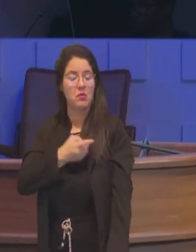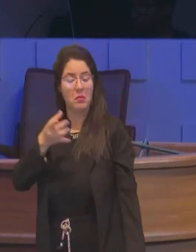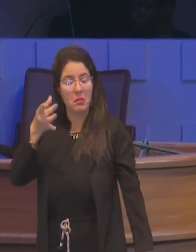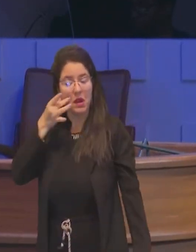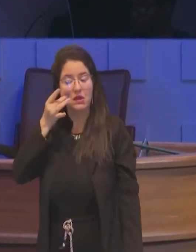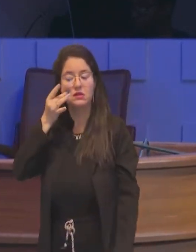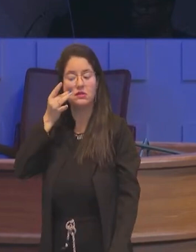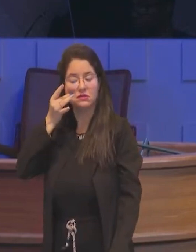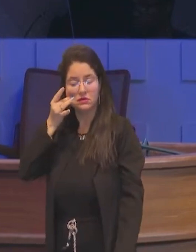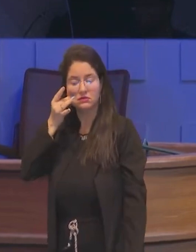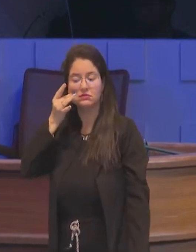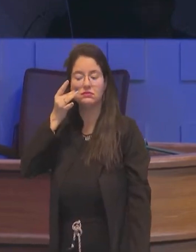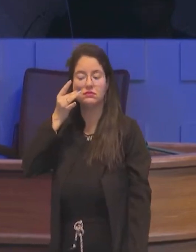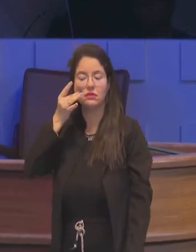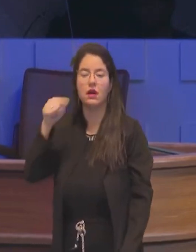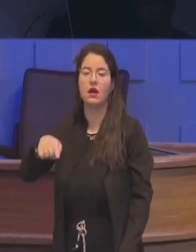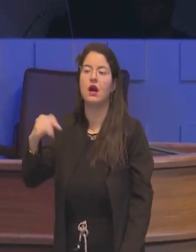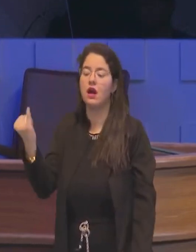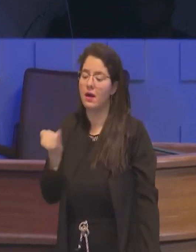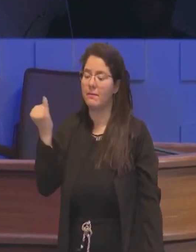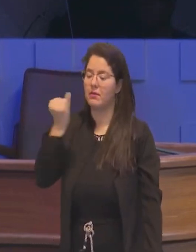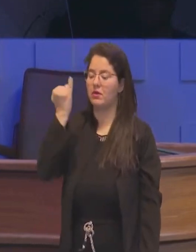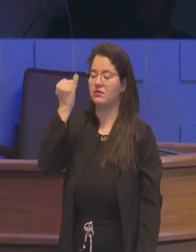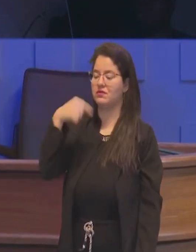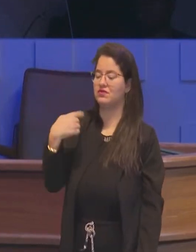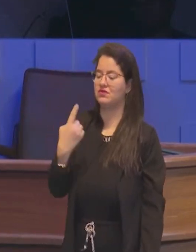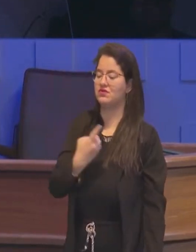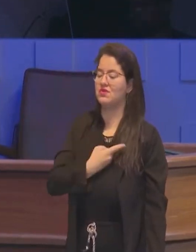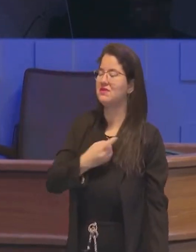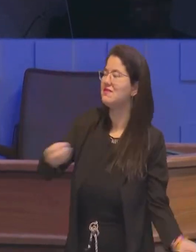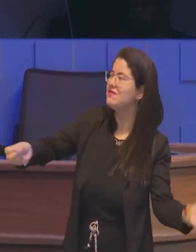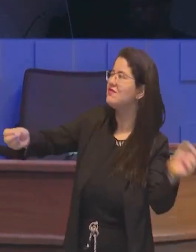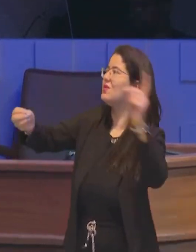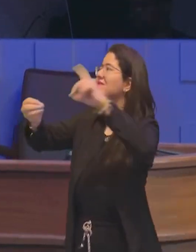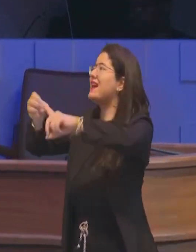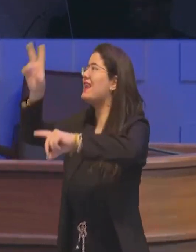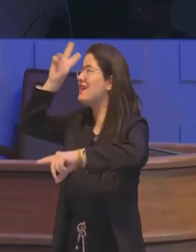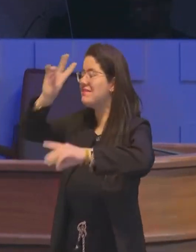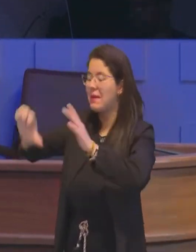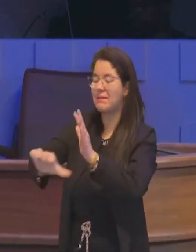presenciar a importância de nós voltarmos ao primeiro amor.